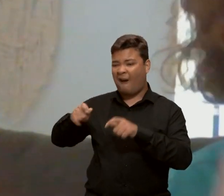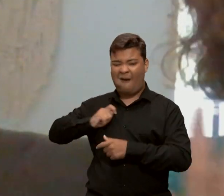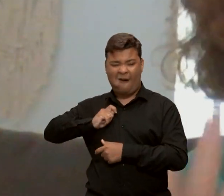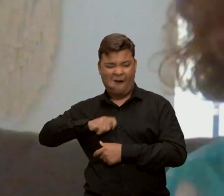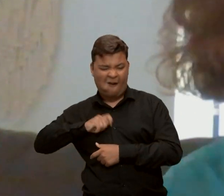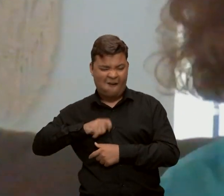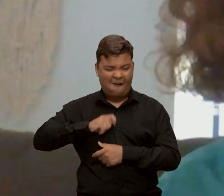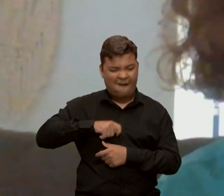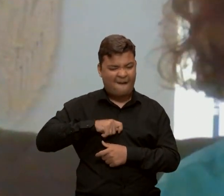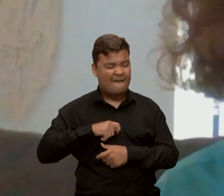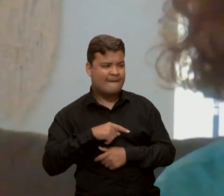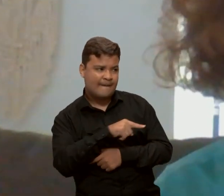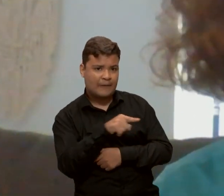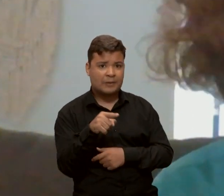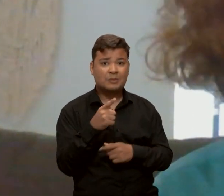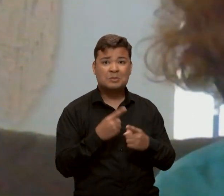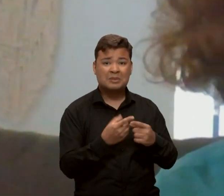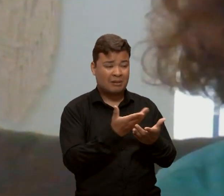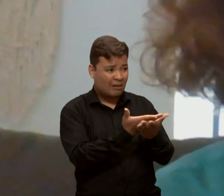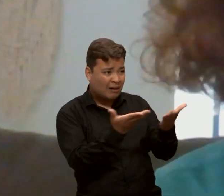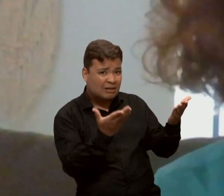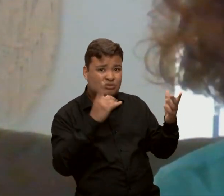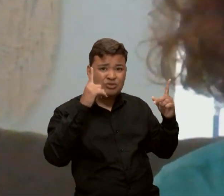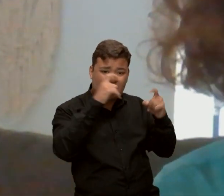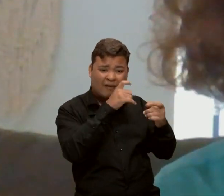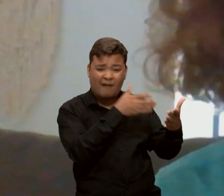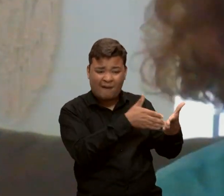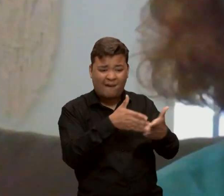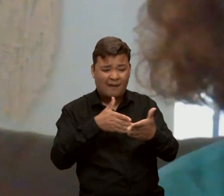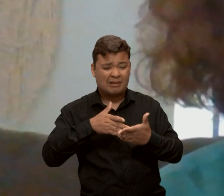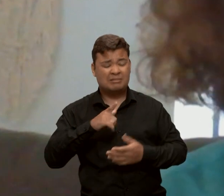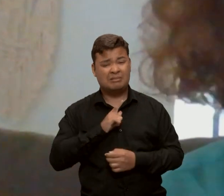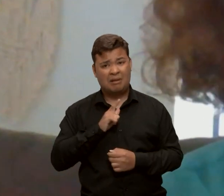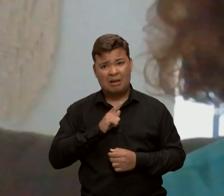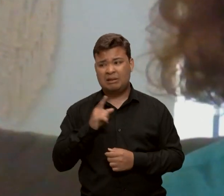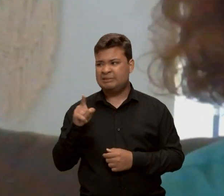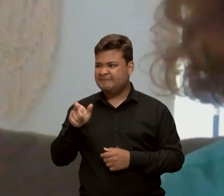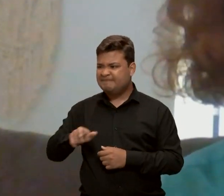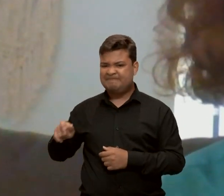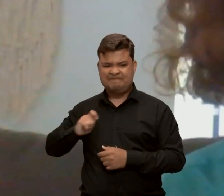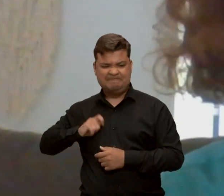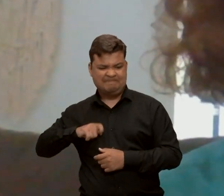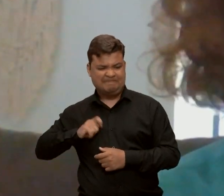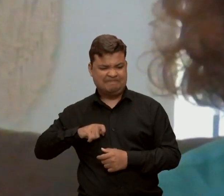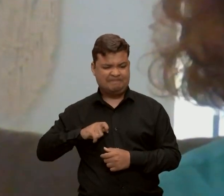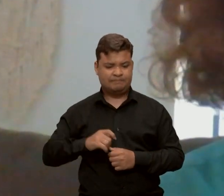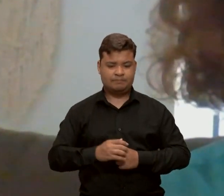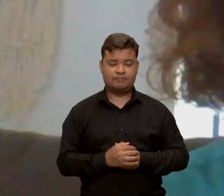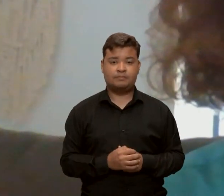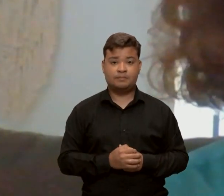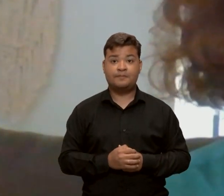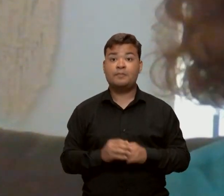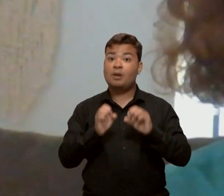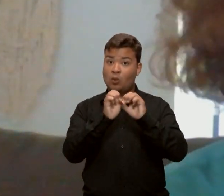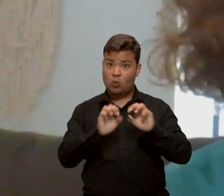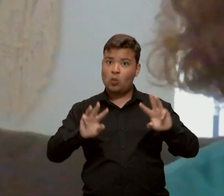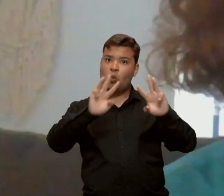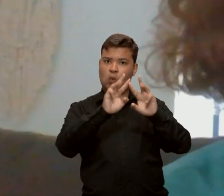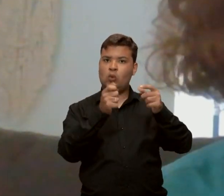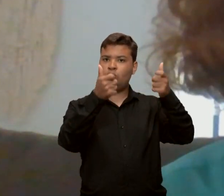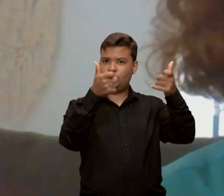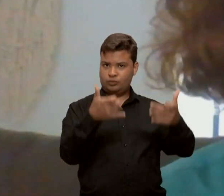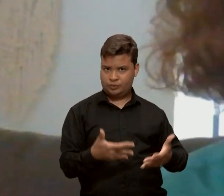dessas dificuldades que essas pessoas têm, né? A ONU diz que a pessoa com deficiência ela tem maior dificuldade